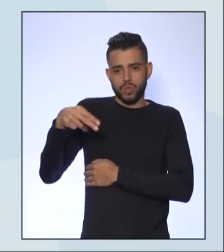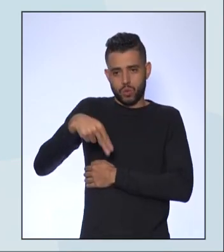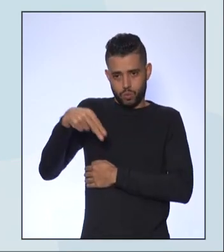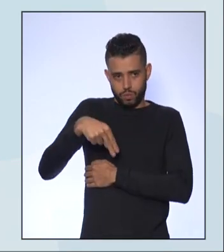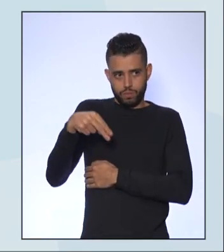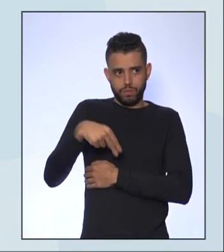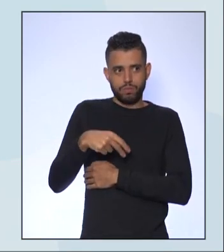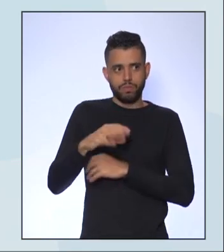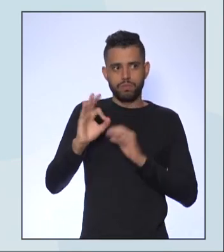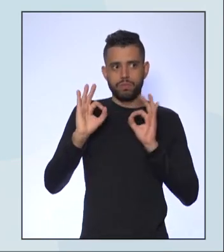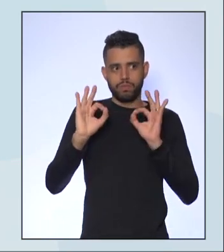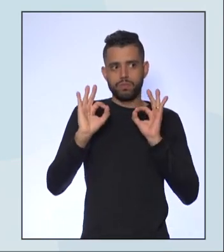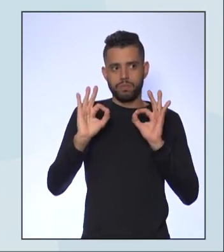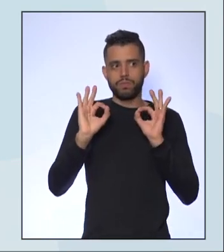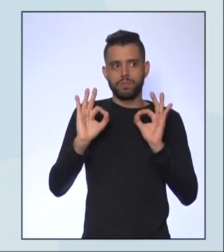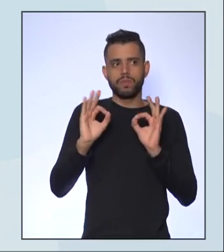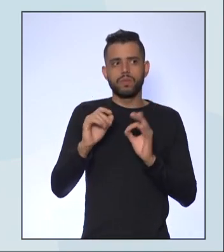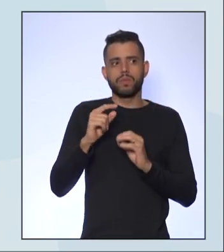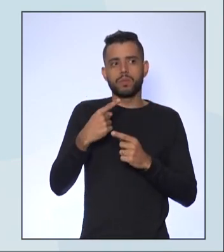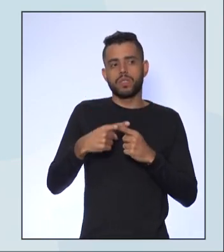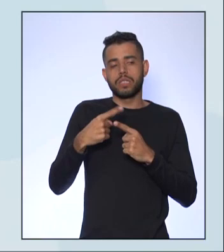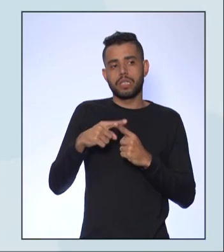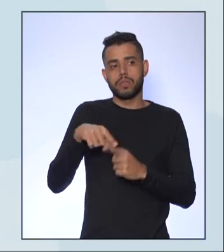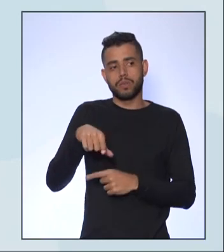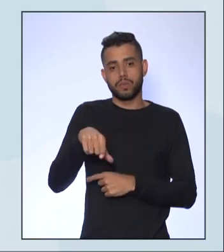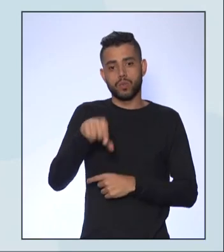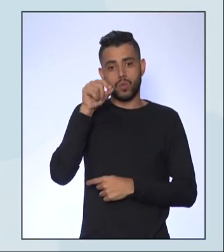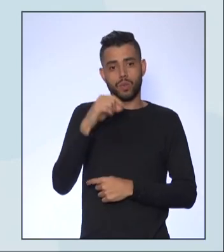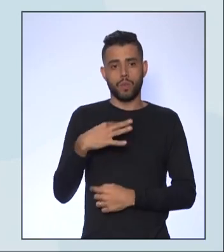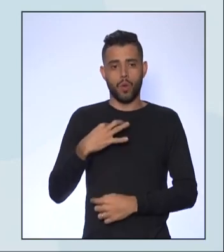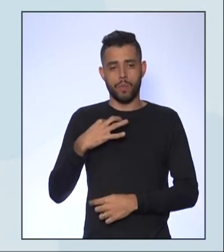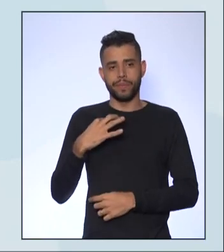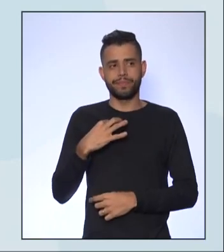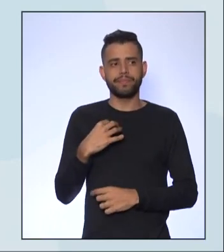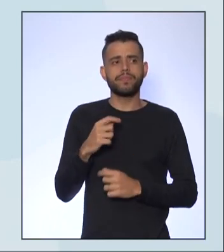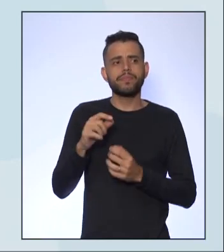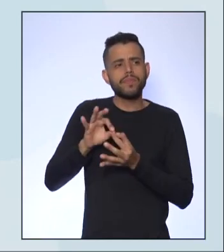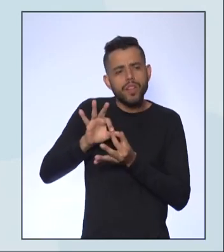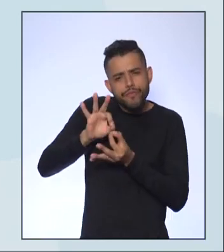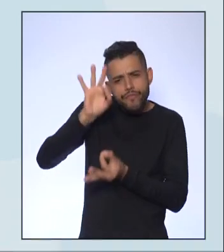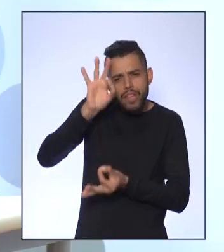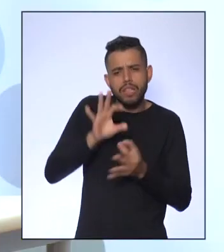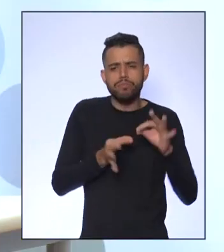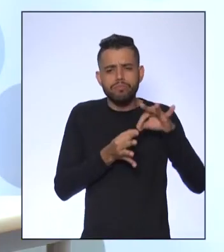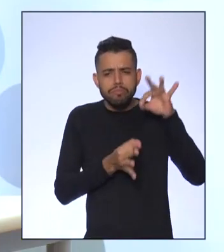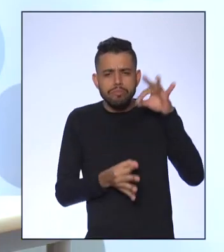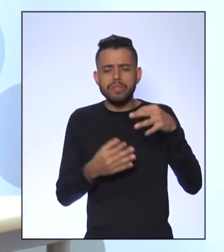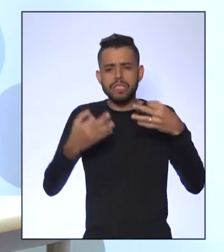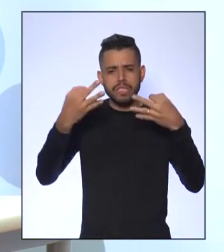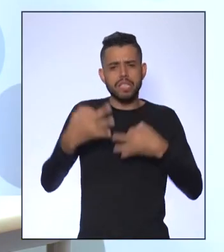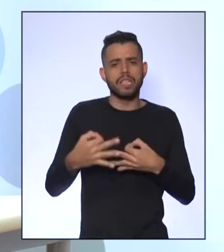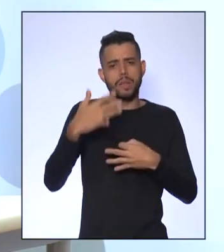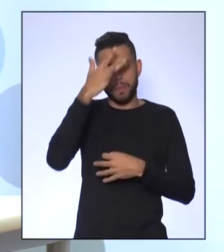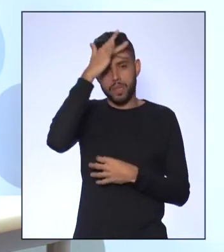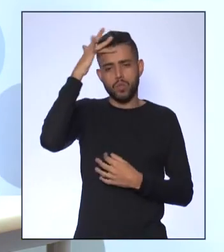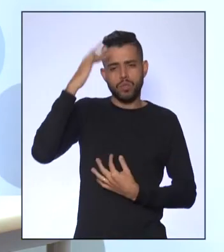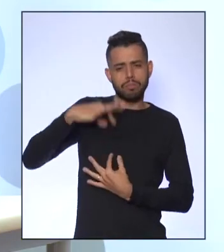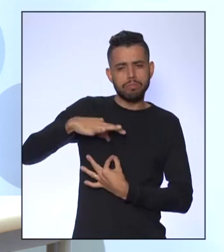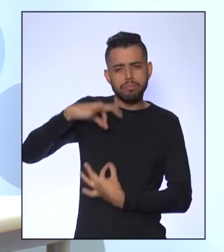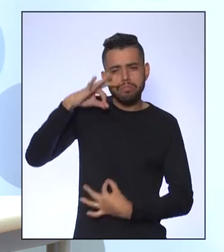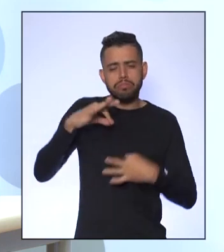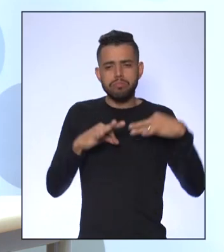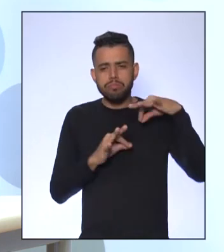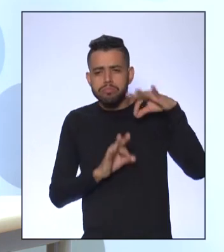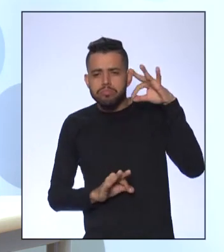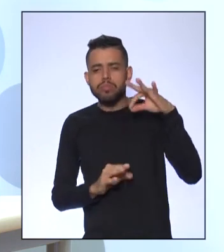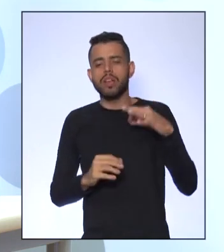iria passear na 15 de novembro para escolher uma roupa. E a roupa era feita sob medida, você ia até lá, a pessoa media a sua roupa, você era